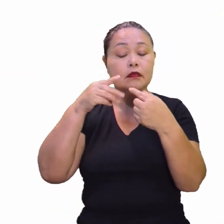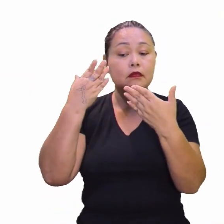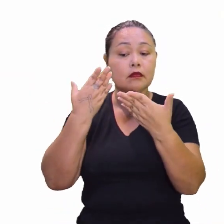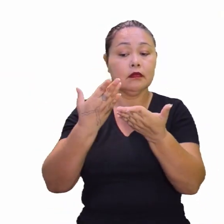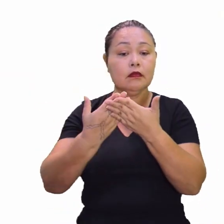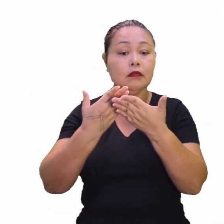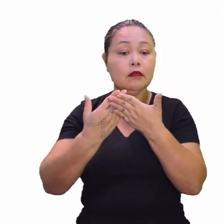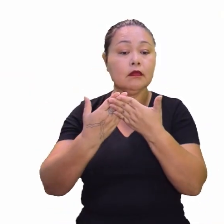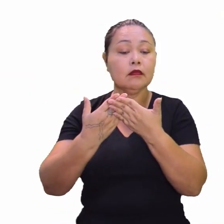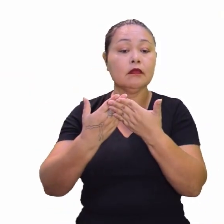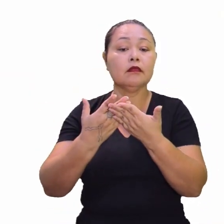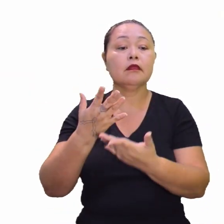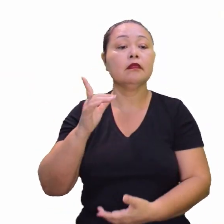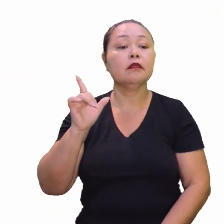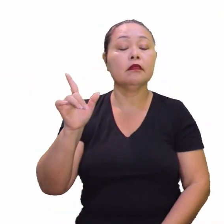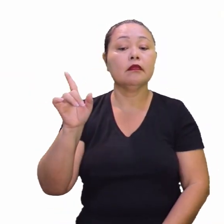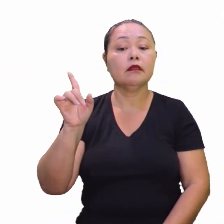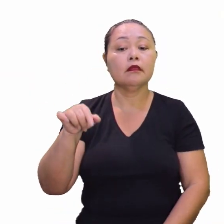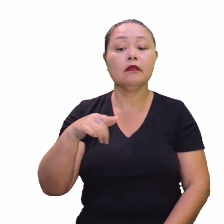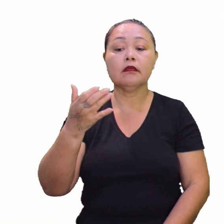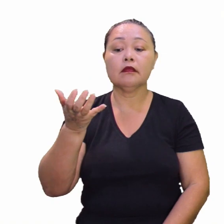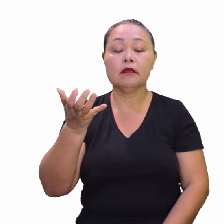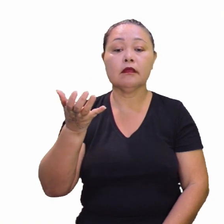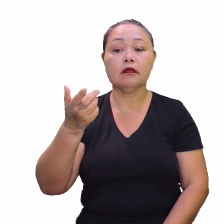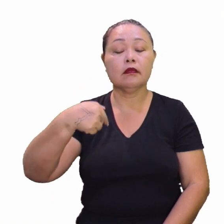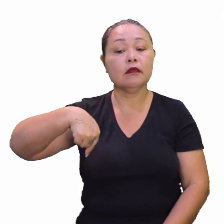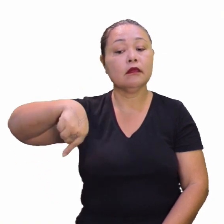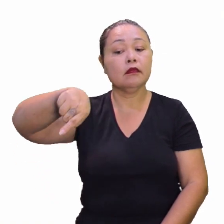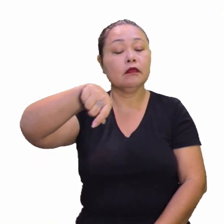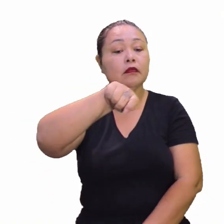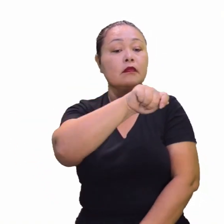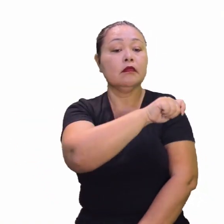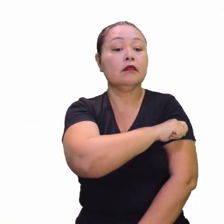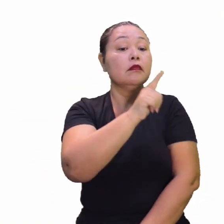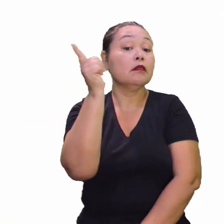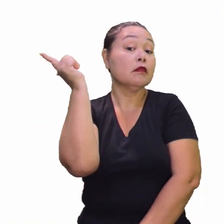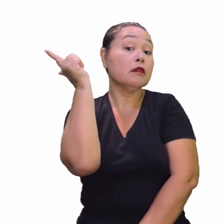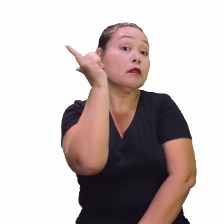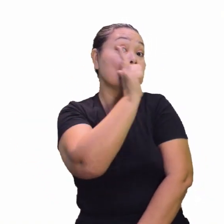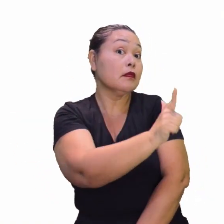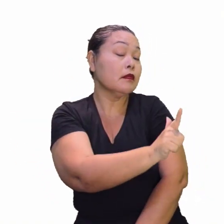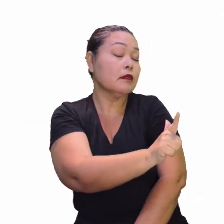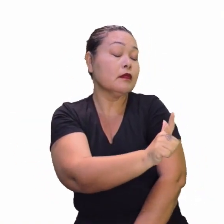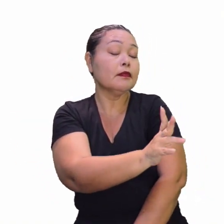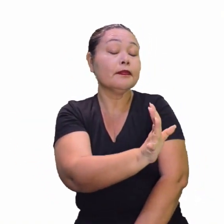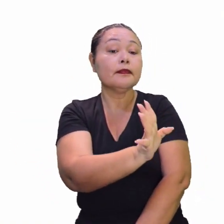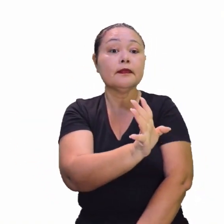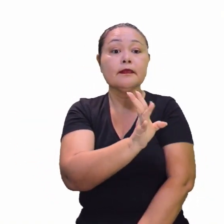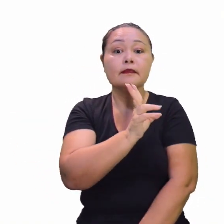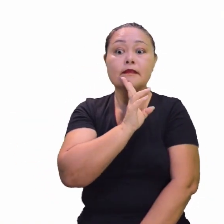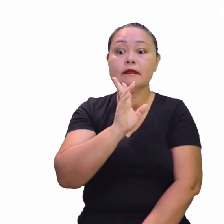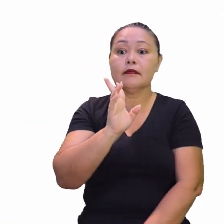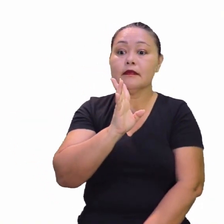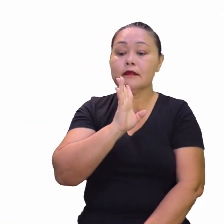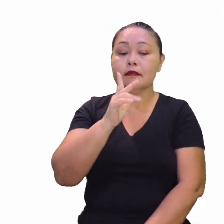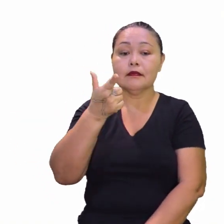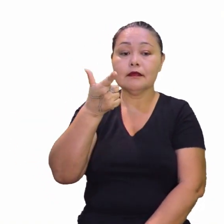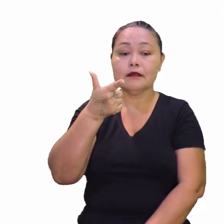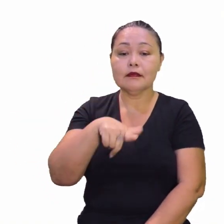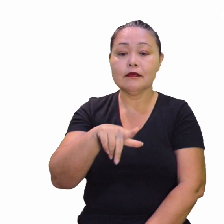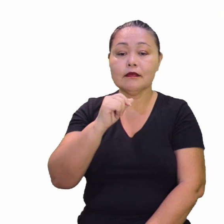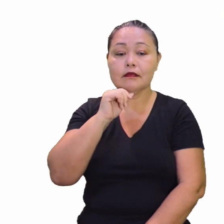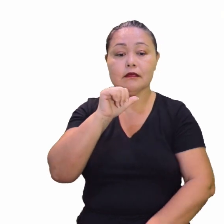aula. Bem, Rogério, nós queremos que os nossos alunos consigam reconhecer